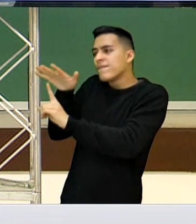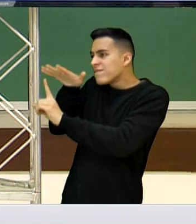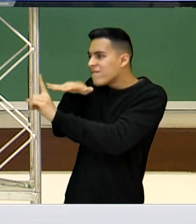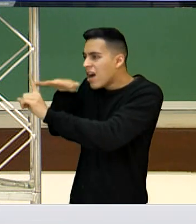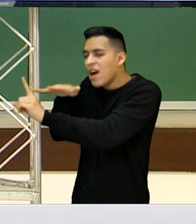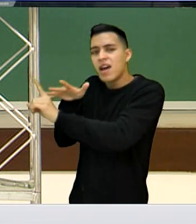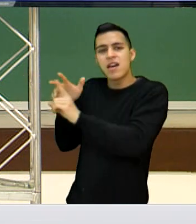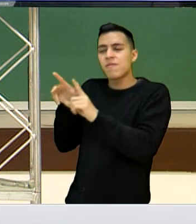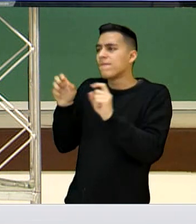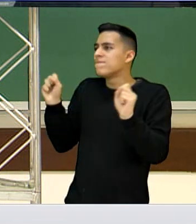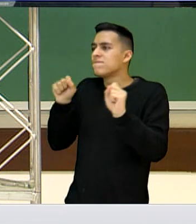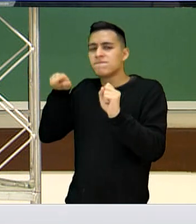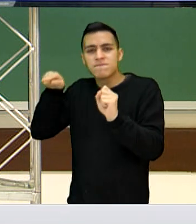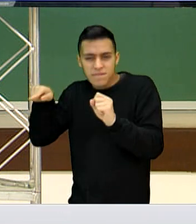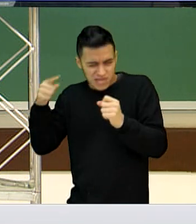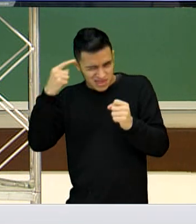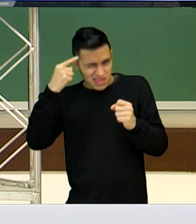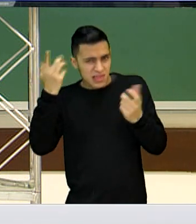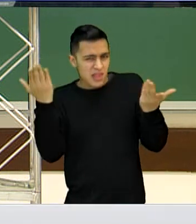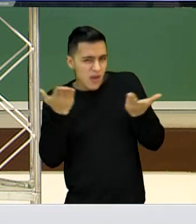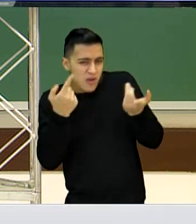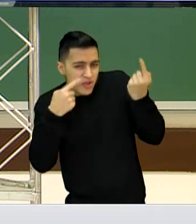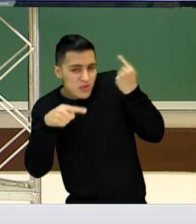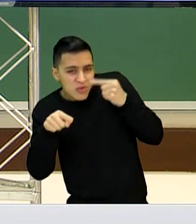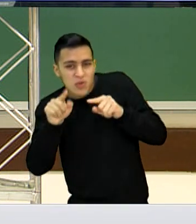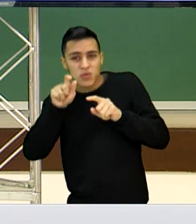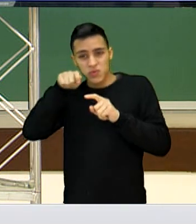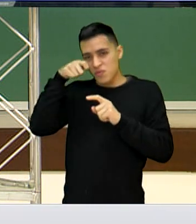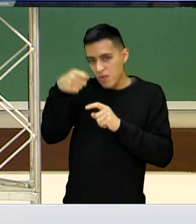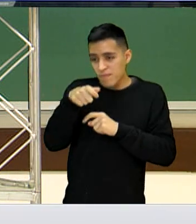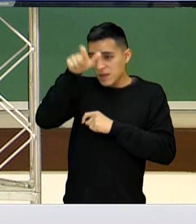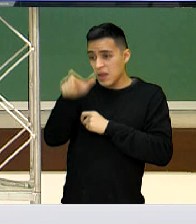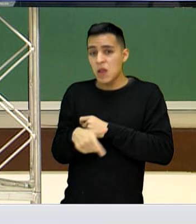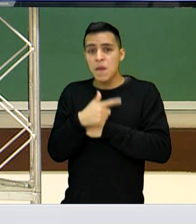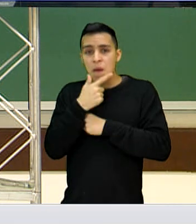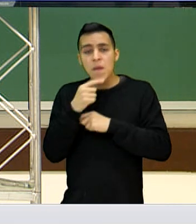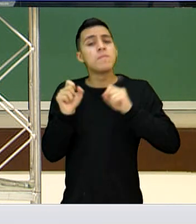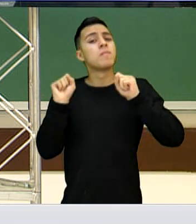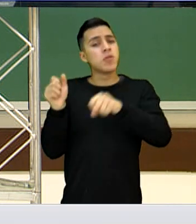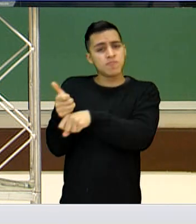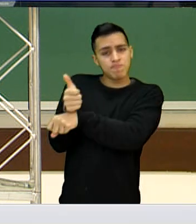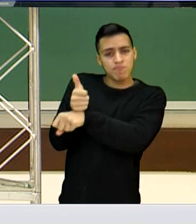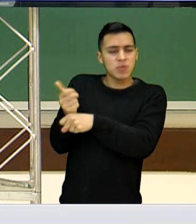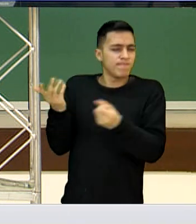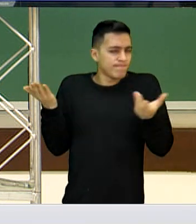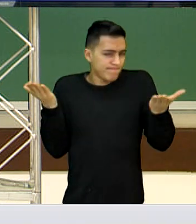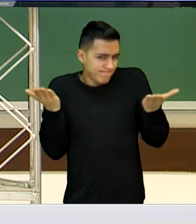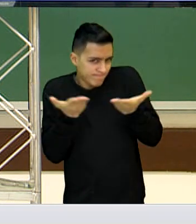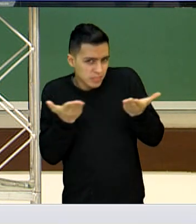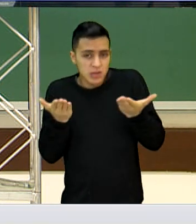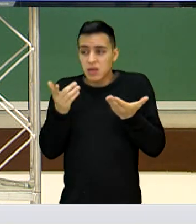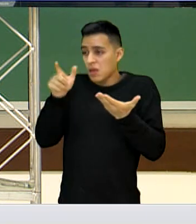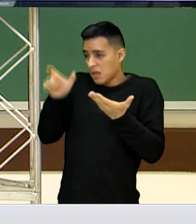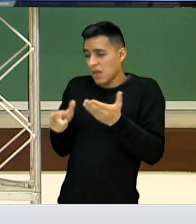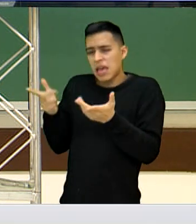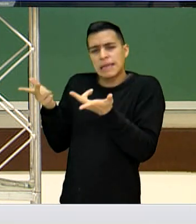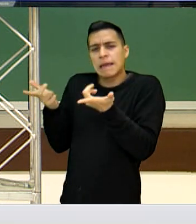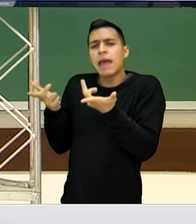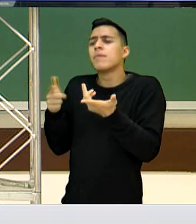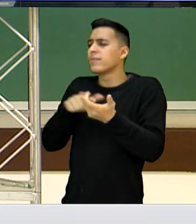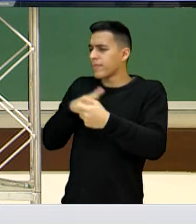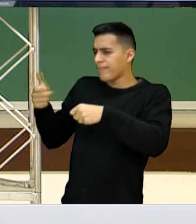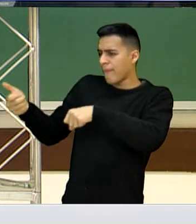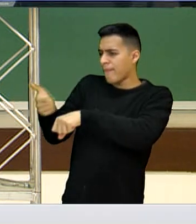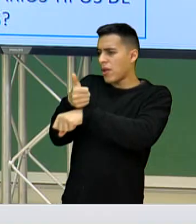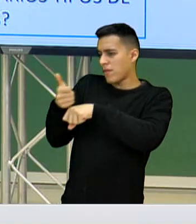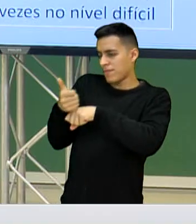volta dele. É isso que a gente está descobrindo. Ele também pode ser um profissional hoje, né? Há o gamer que é